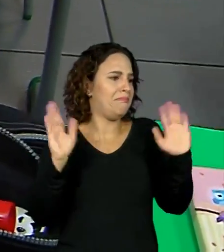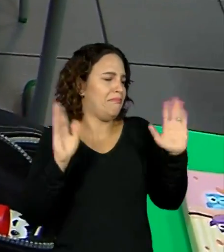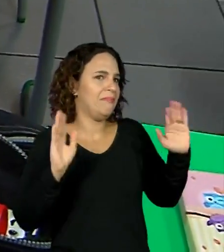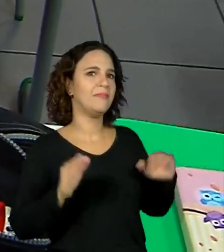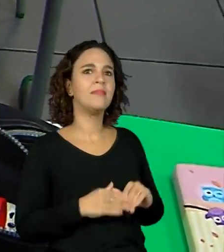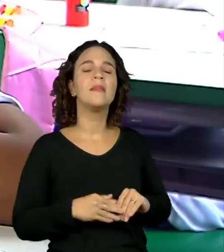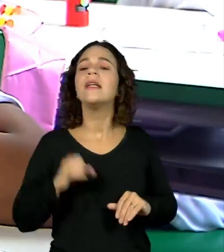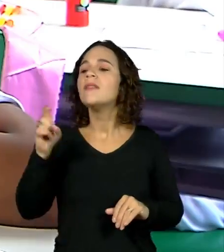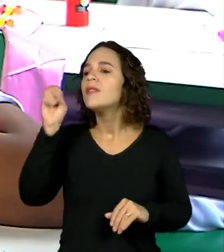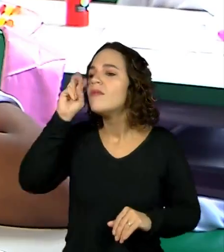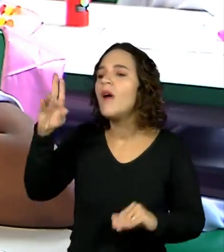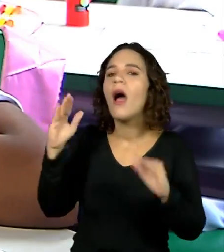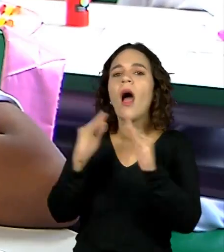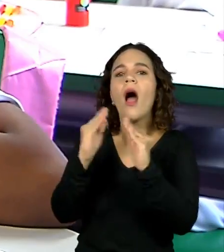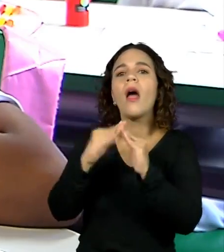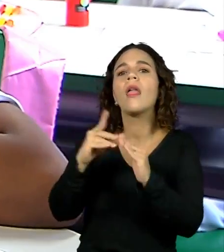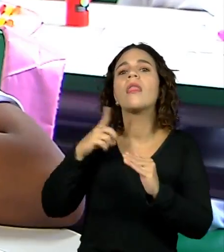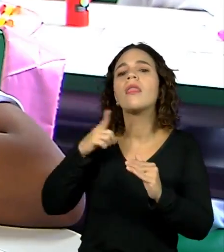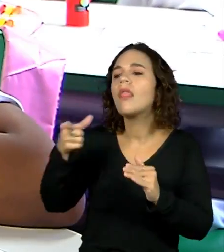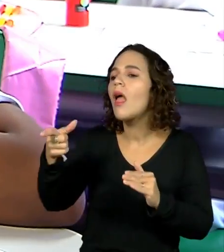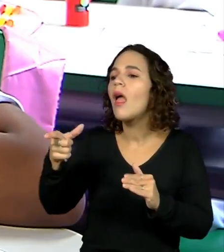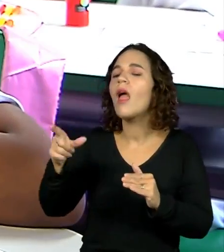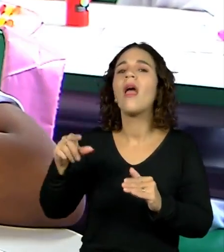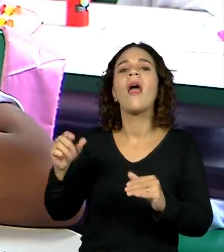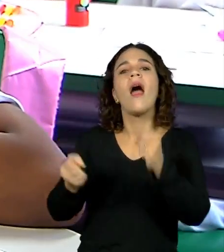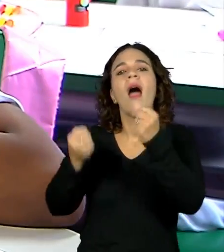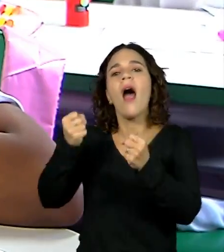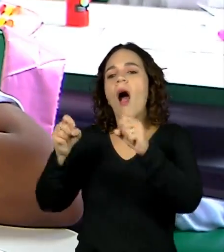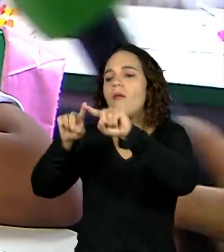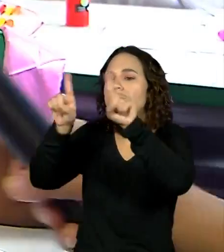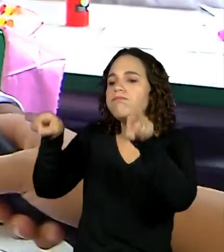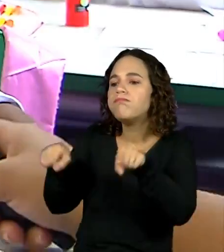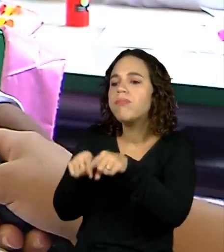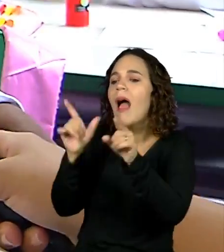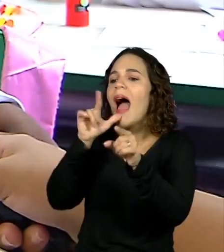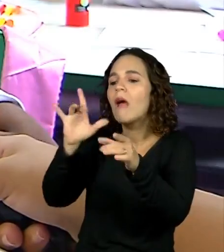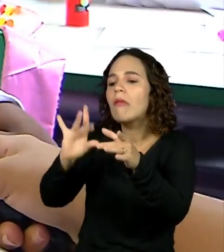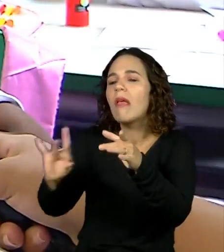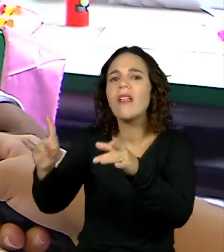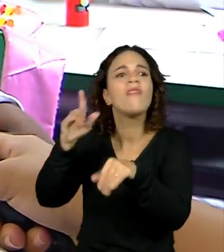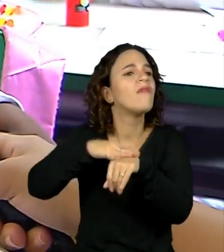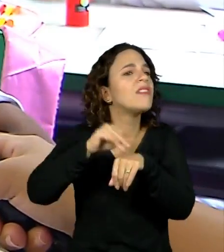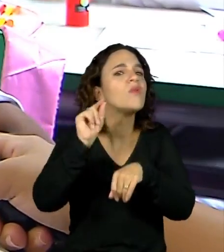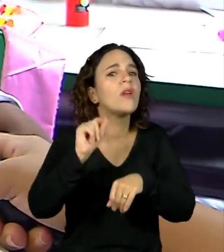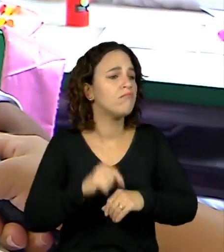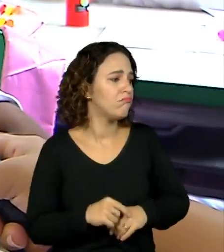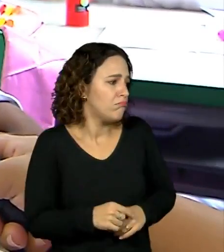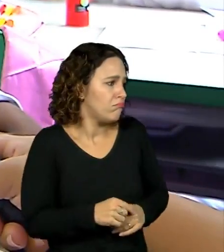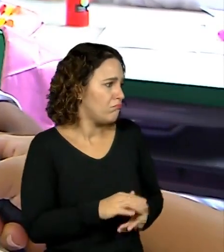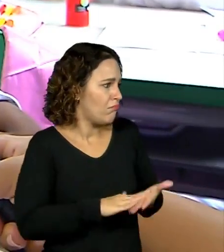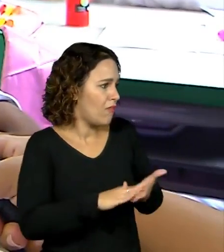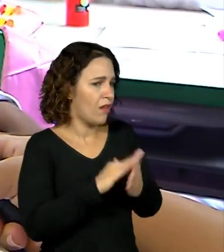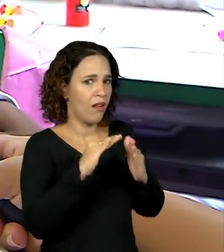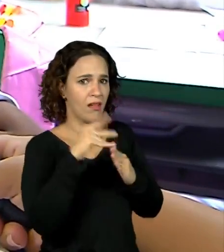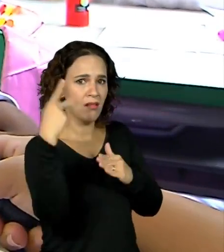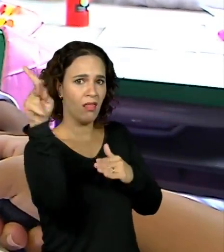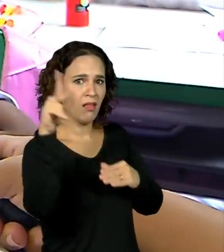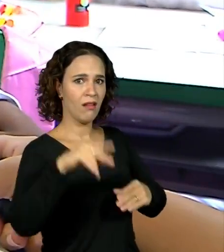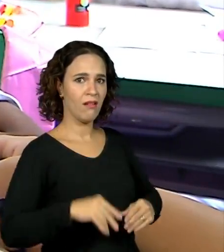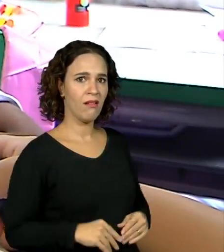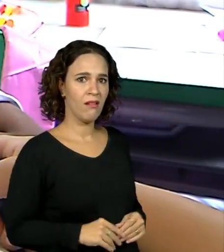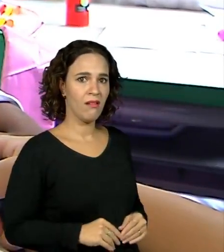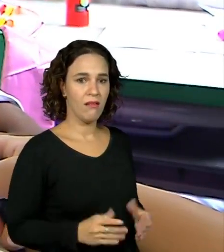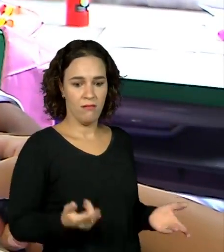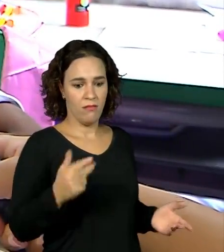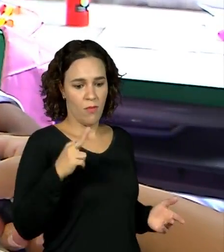Se você passar em alguma casa e ver assim um pneu cheio de água, o que você vai fazer? Nada, porque a casa é a casa do